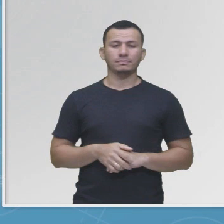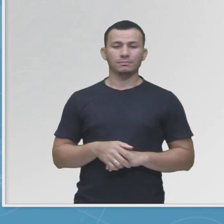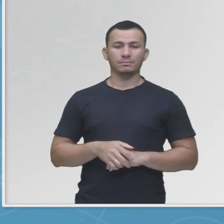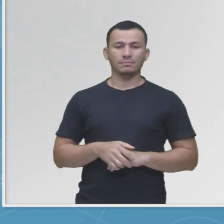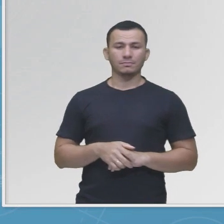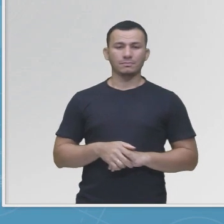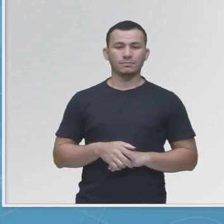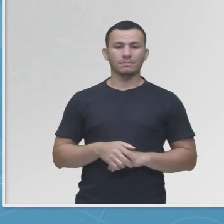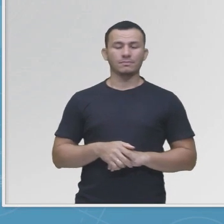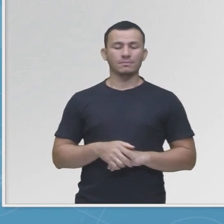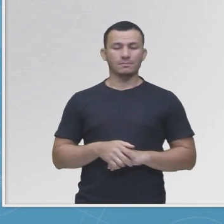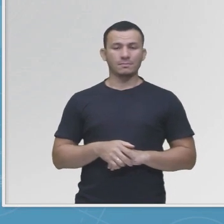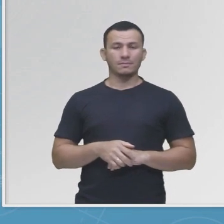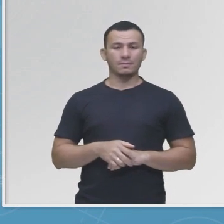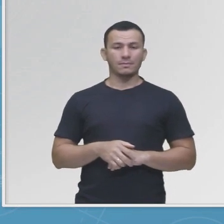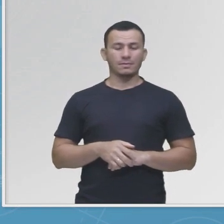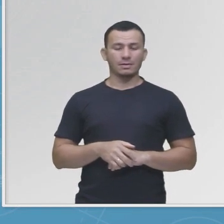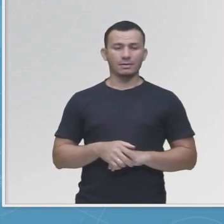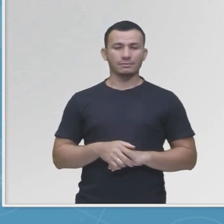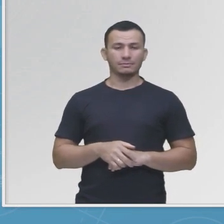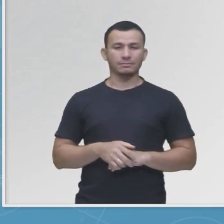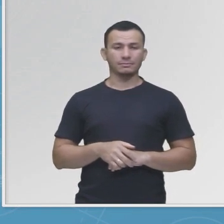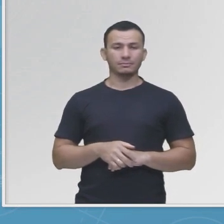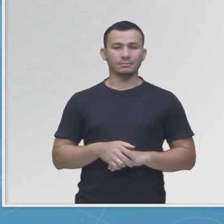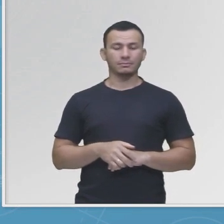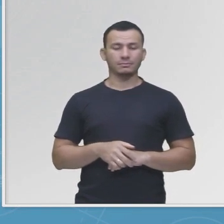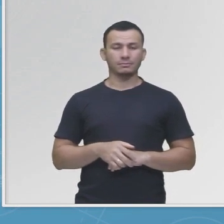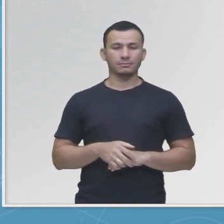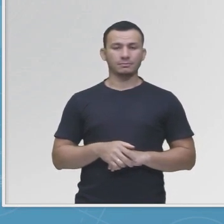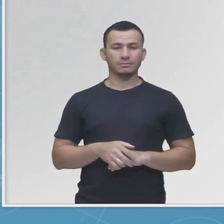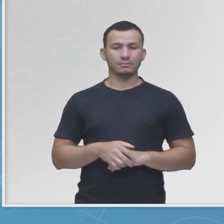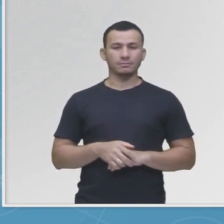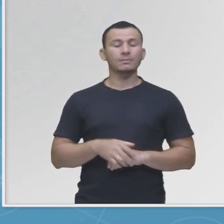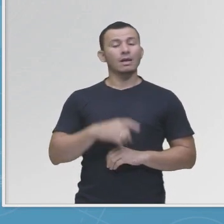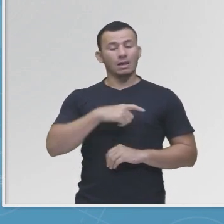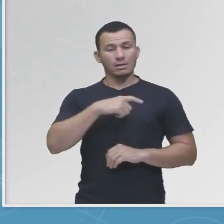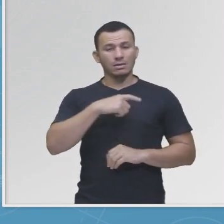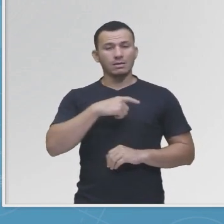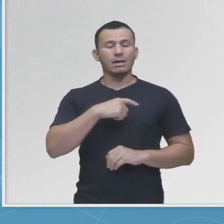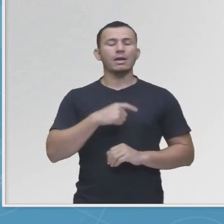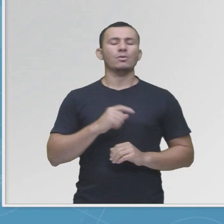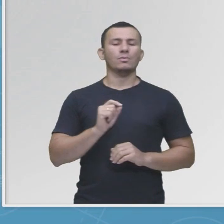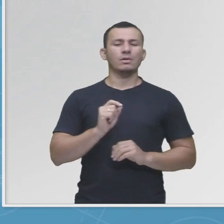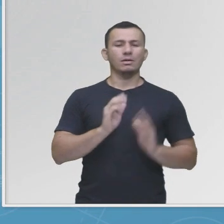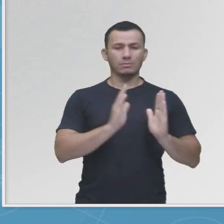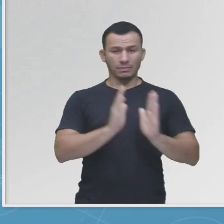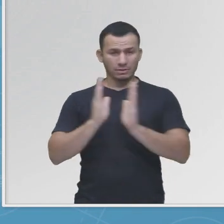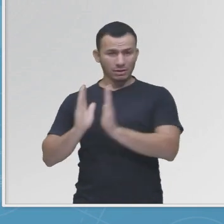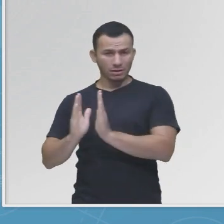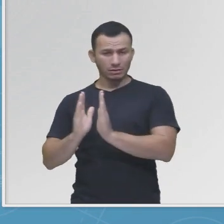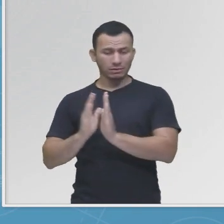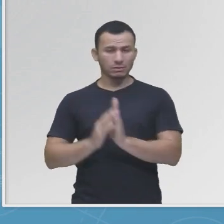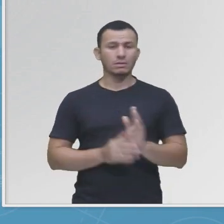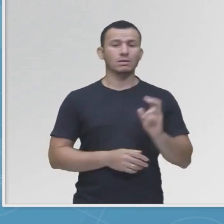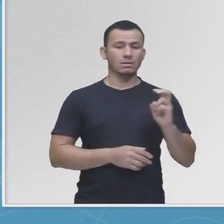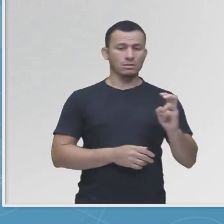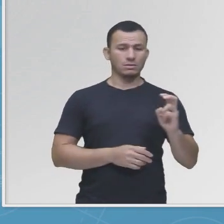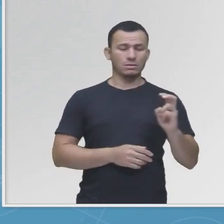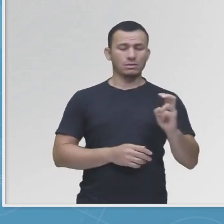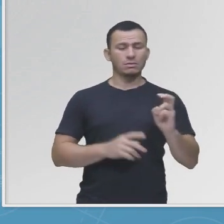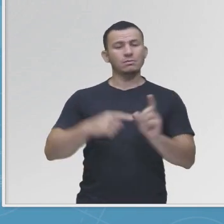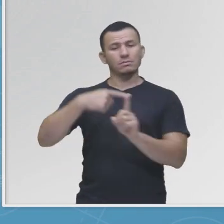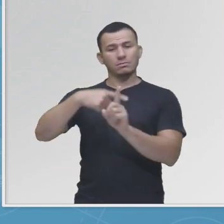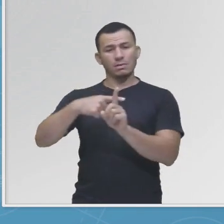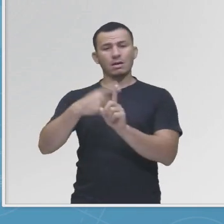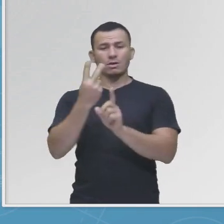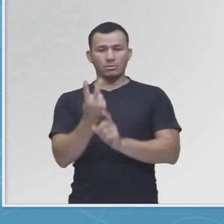a operação, que nós chamamos de parcelas, como vimos lá no algoritmo, e